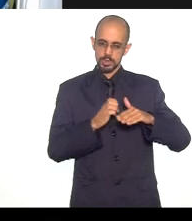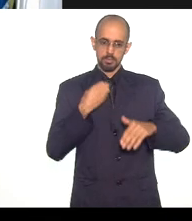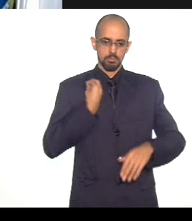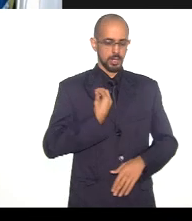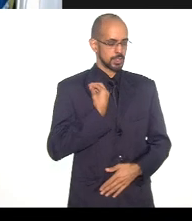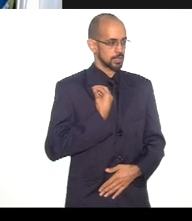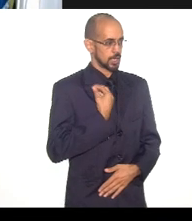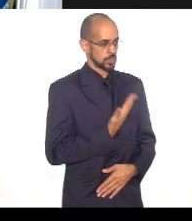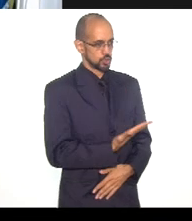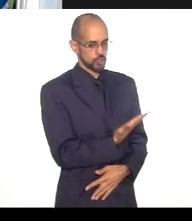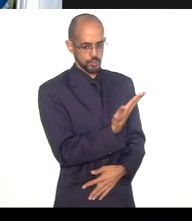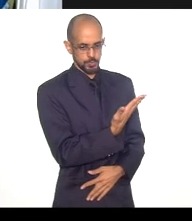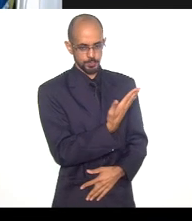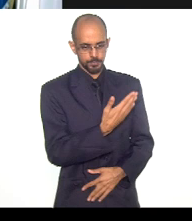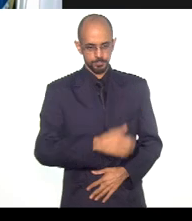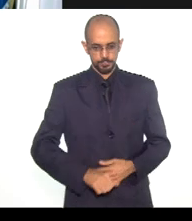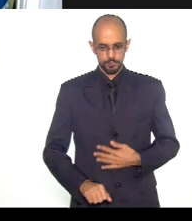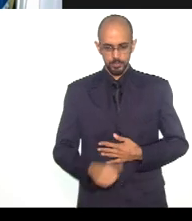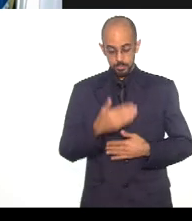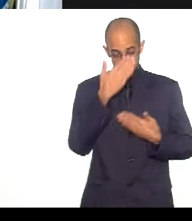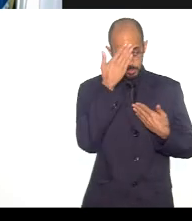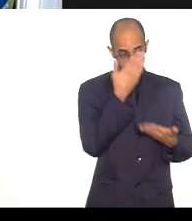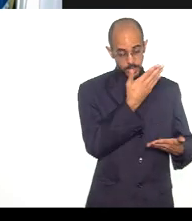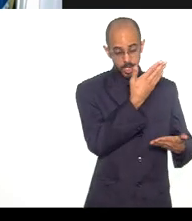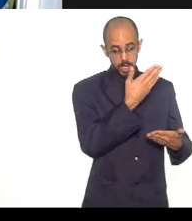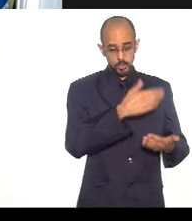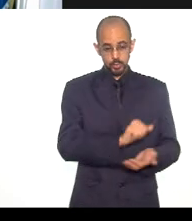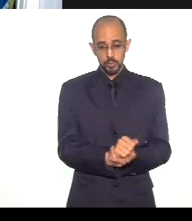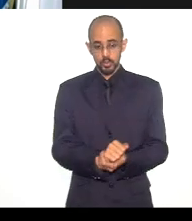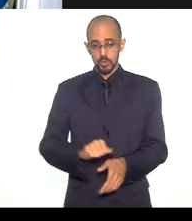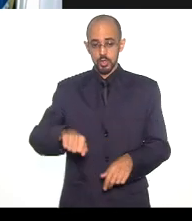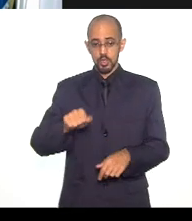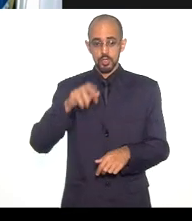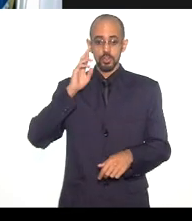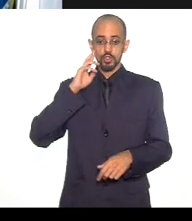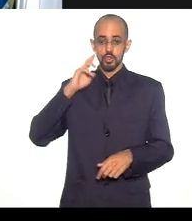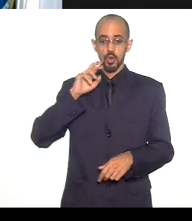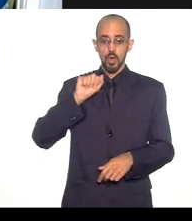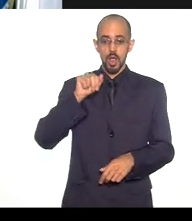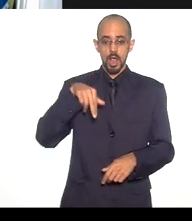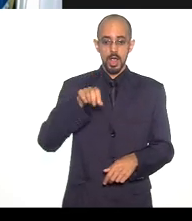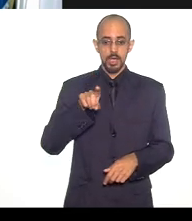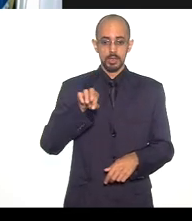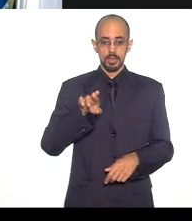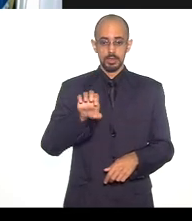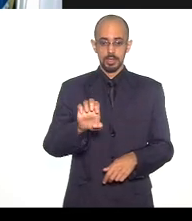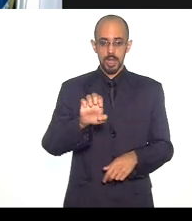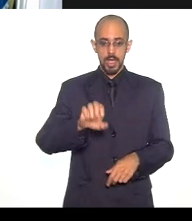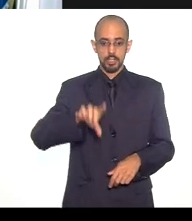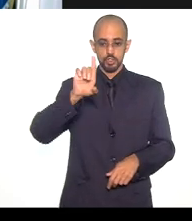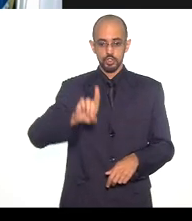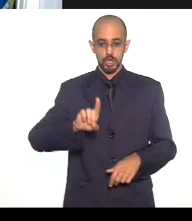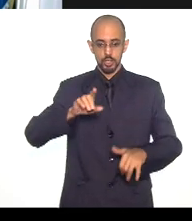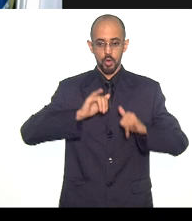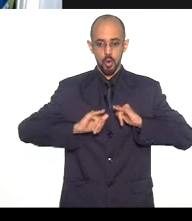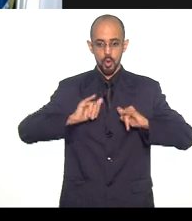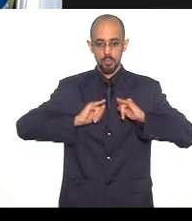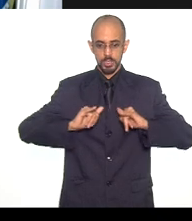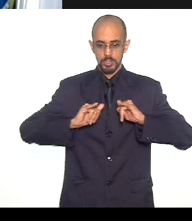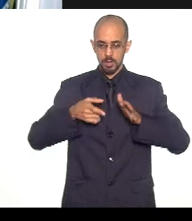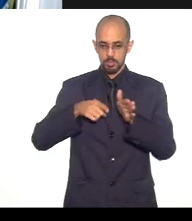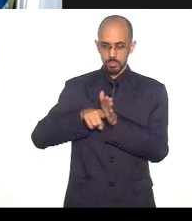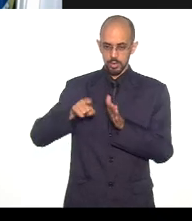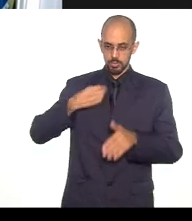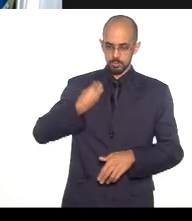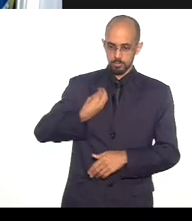presidente. Obrigado. Senhor Andrés Jaramílio Freire, diretor comercial, está